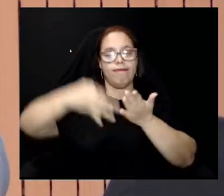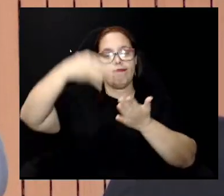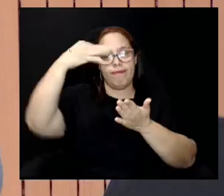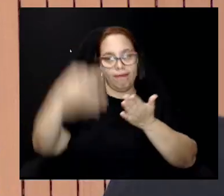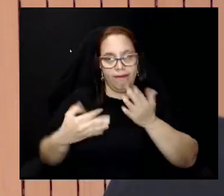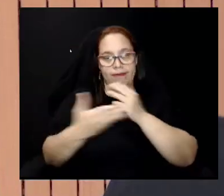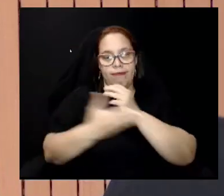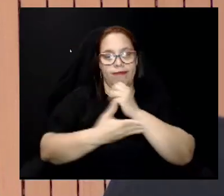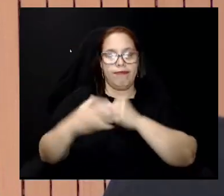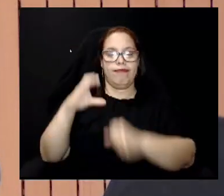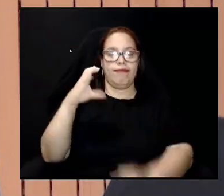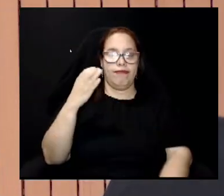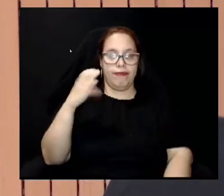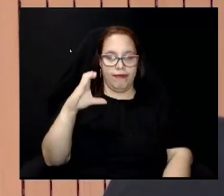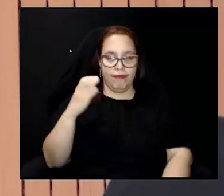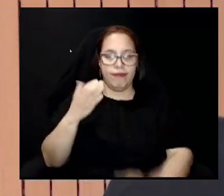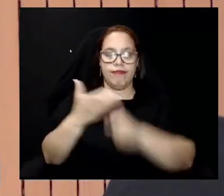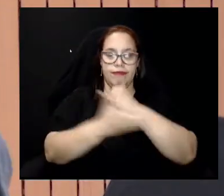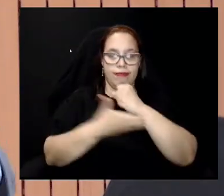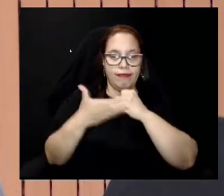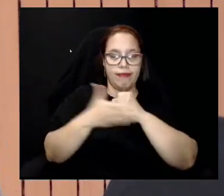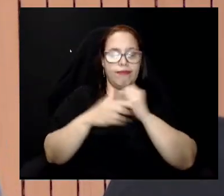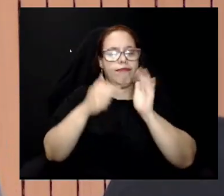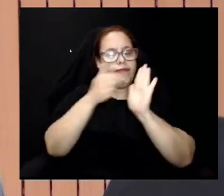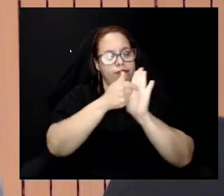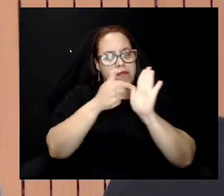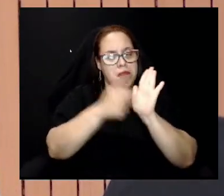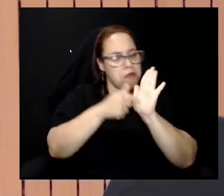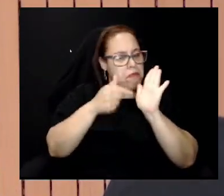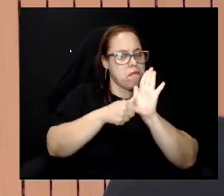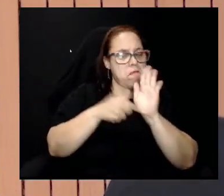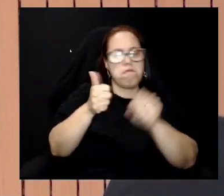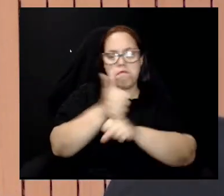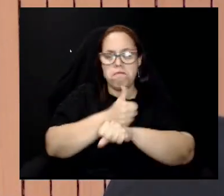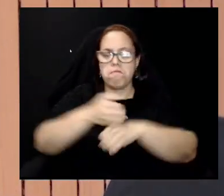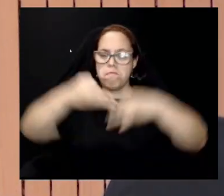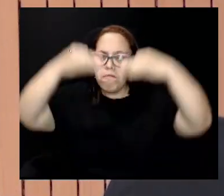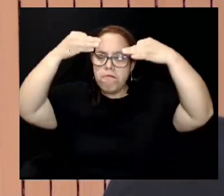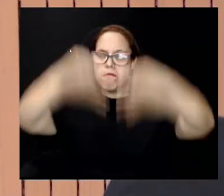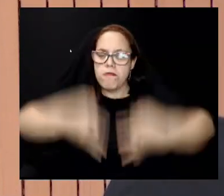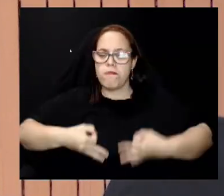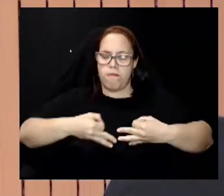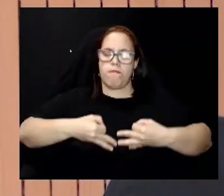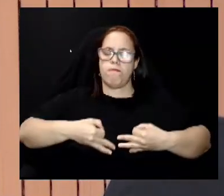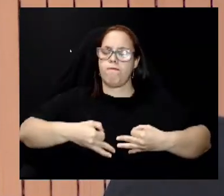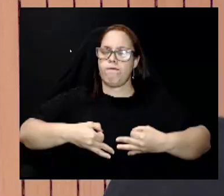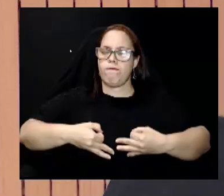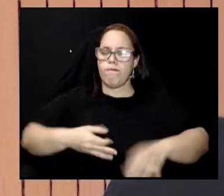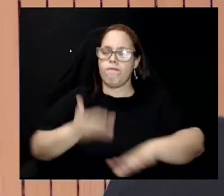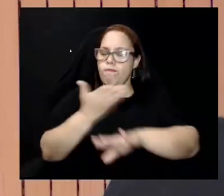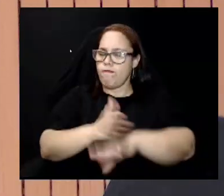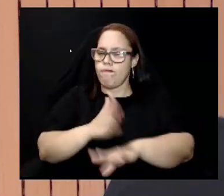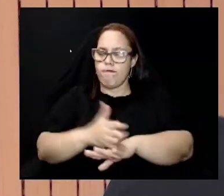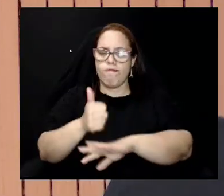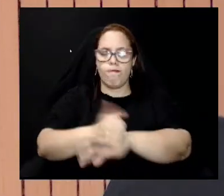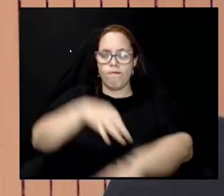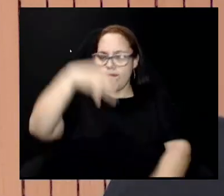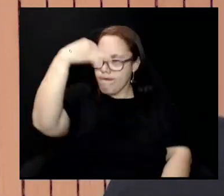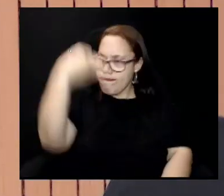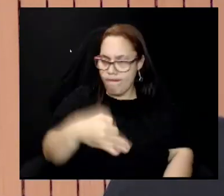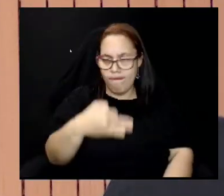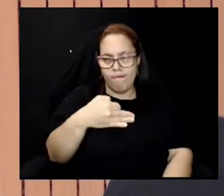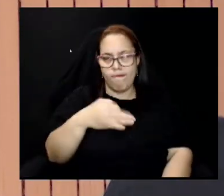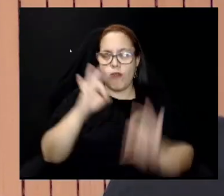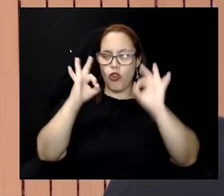ciência, baseado em evidência, com profissionais sérios e capacitados, né? E acho que